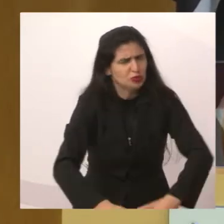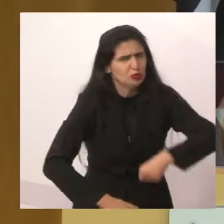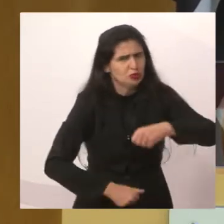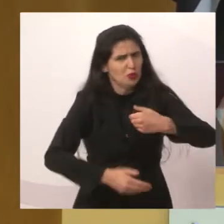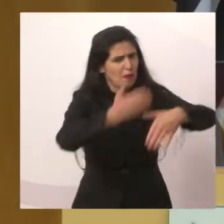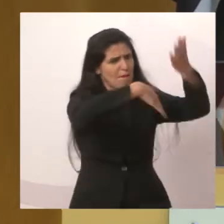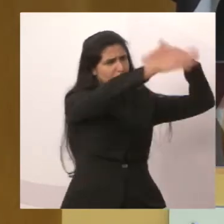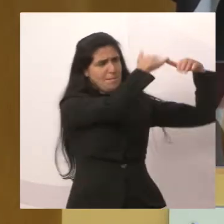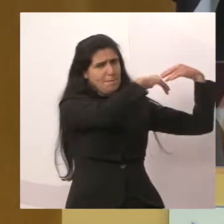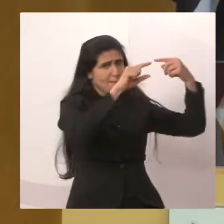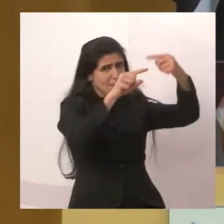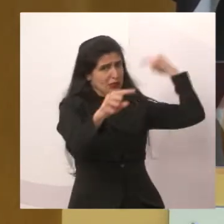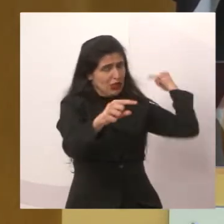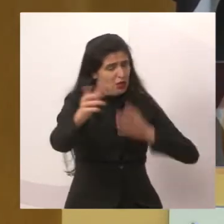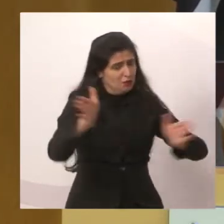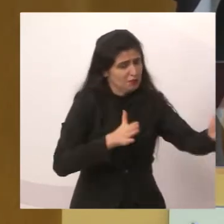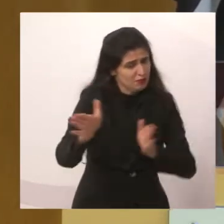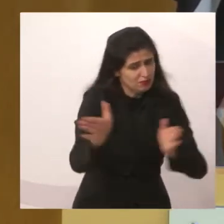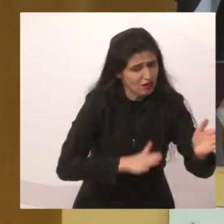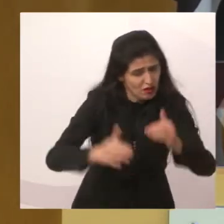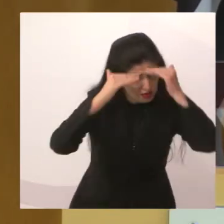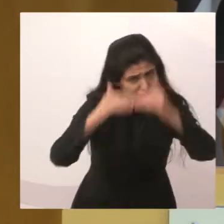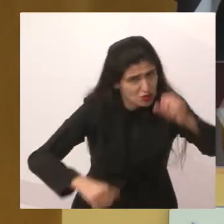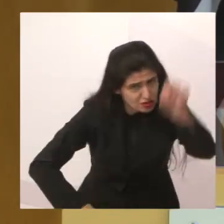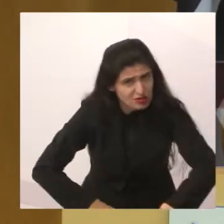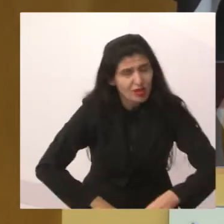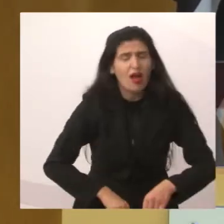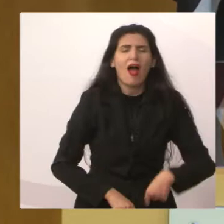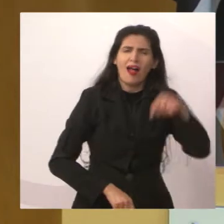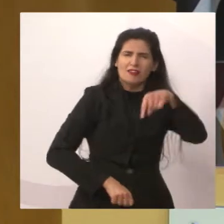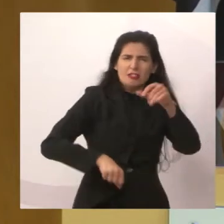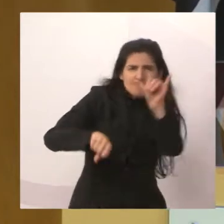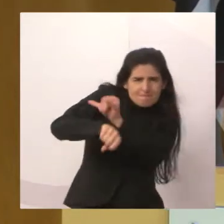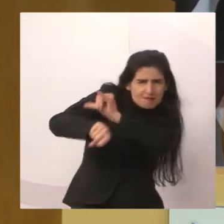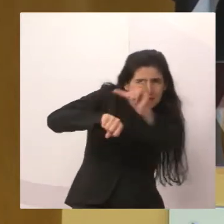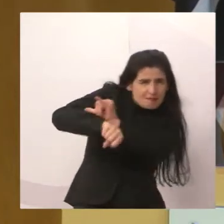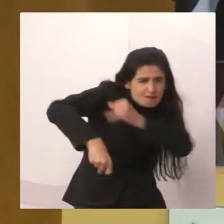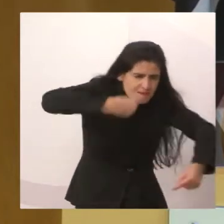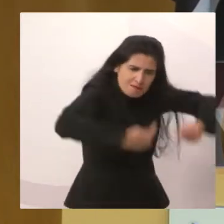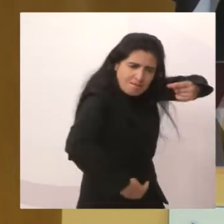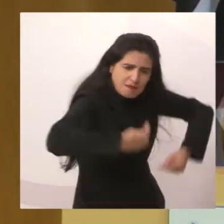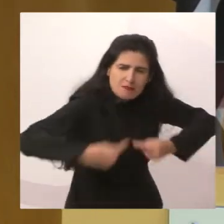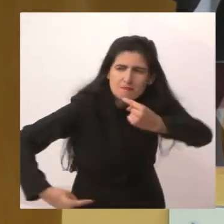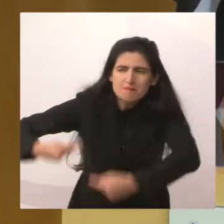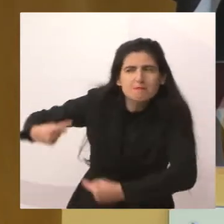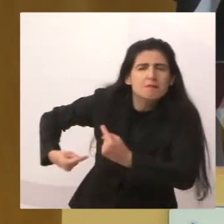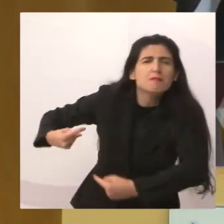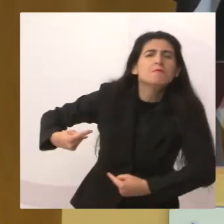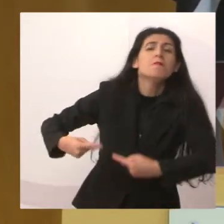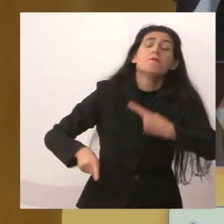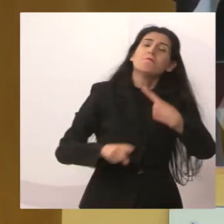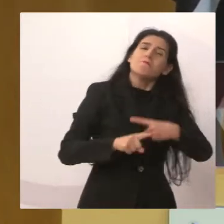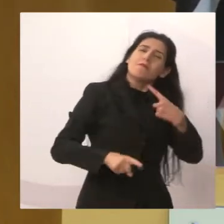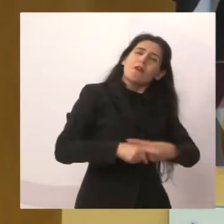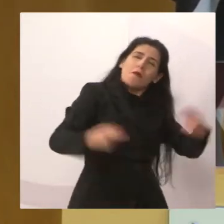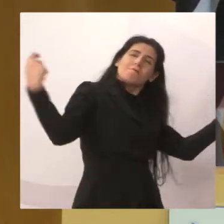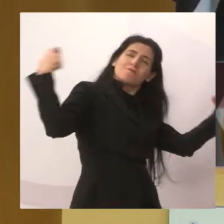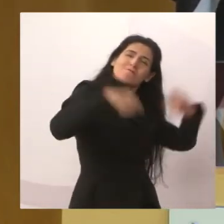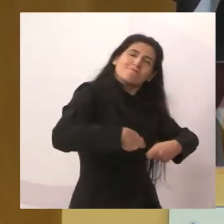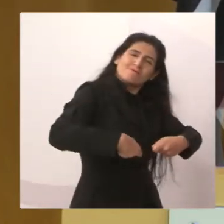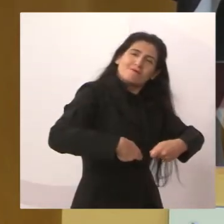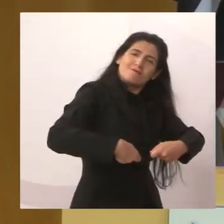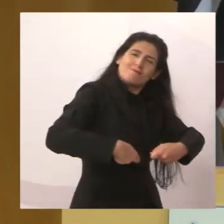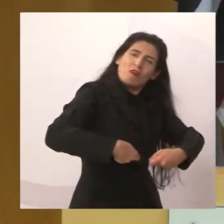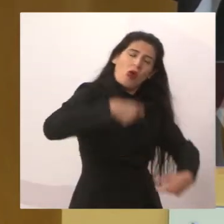que vamos fazer um jogo político, né? Simplesmente para tentar neutralizar, Fernando, um possível adversário. Essa é